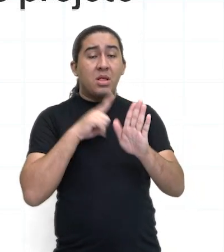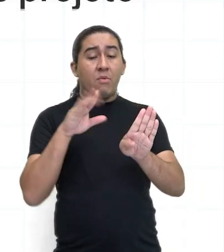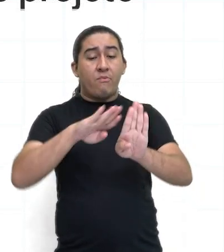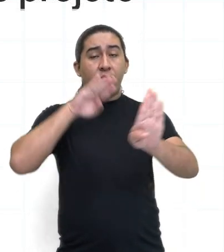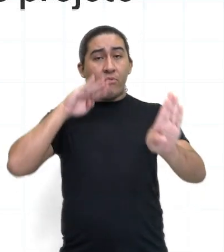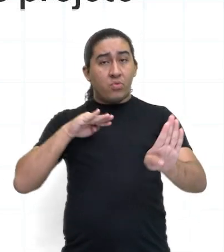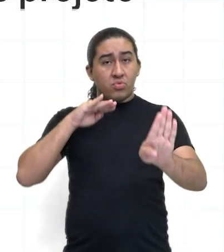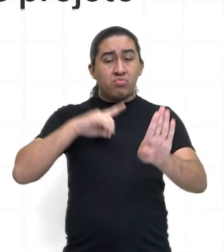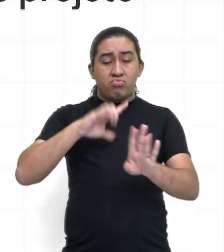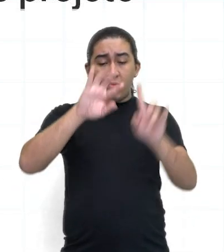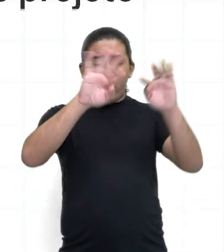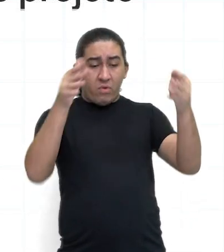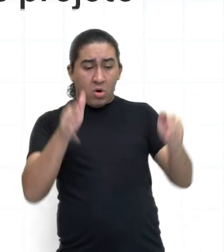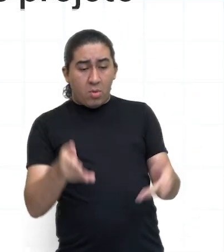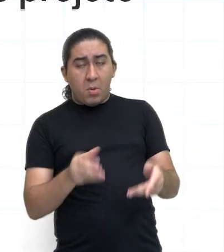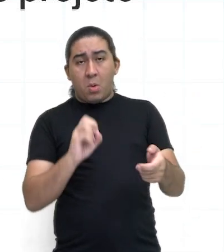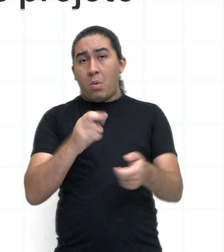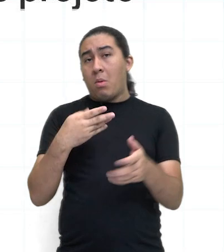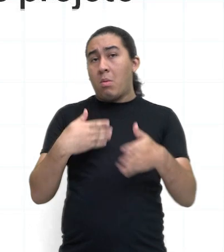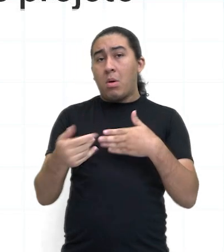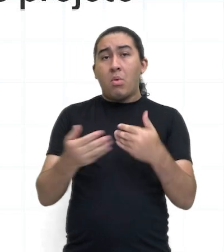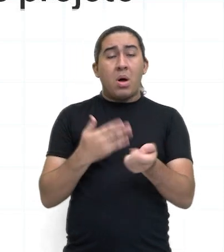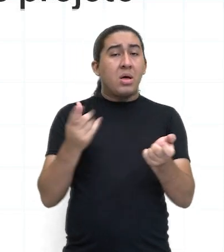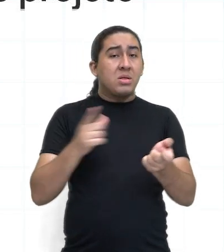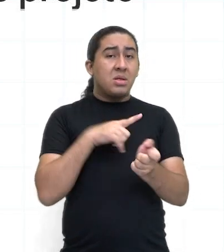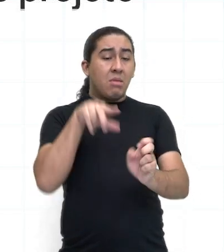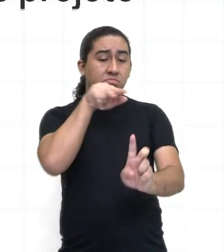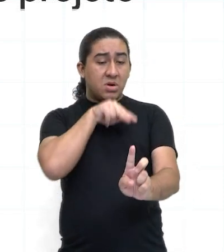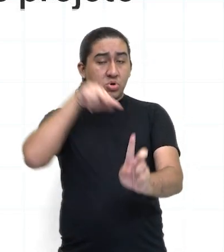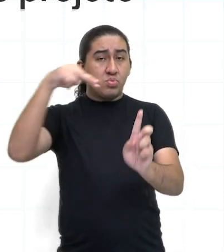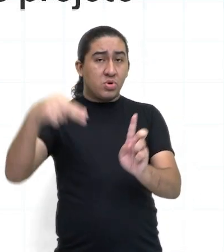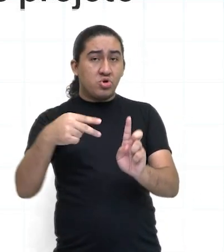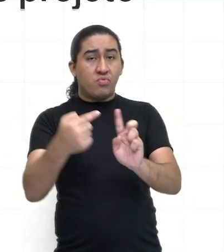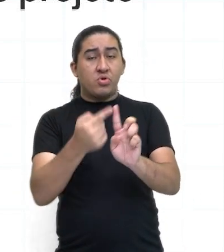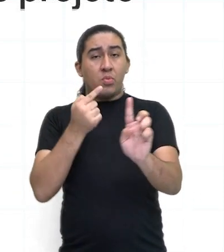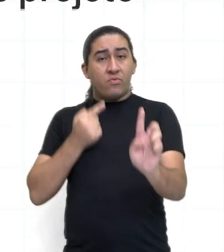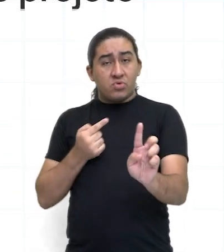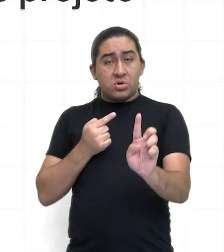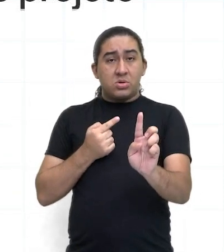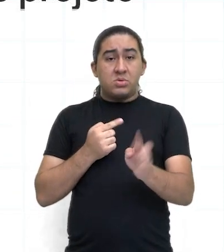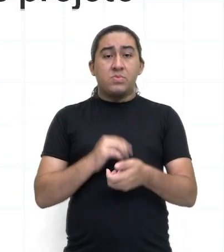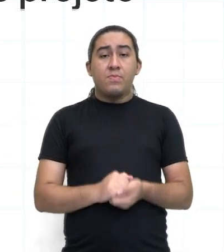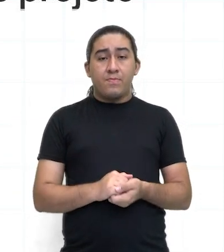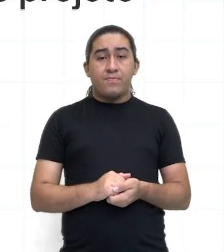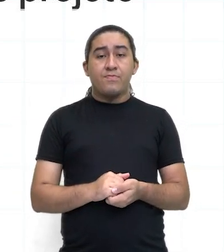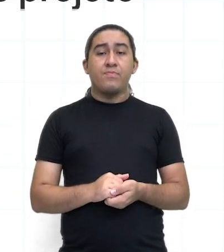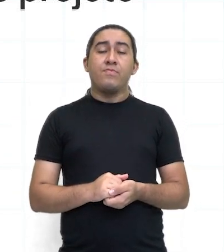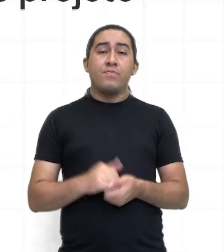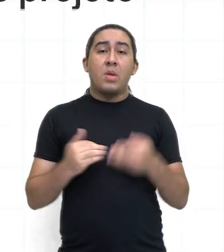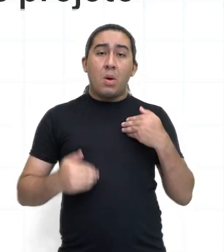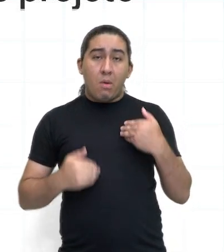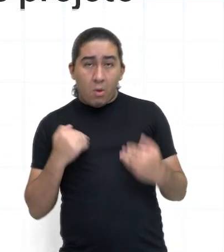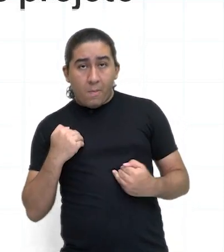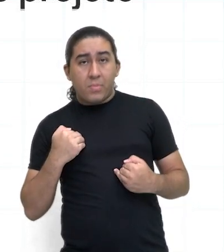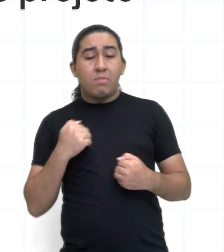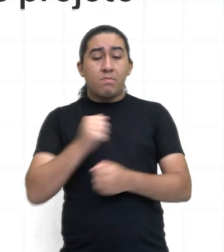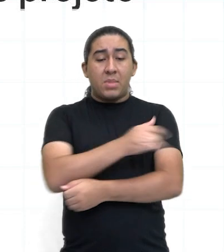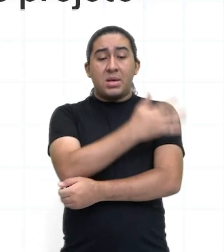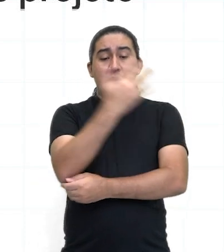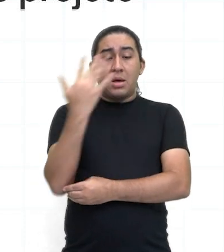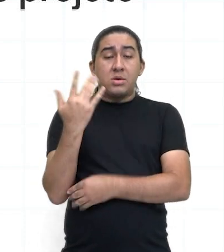fundo ou qualquer noção de profundidade. Nele, corpos, paisagens,